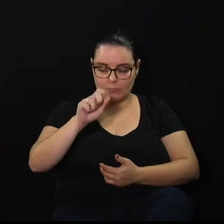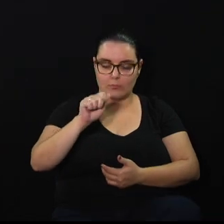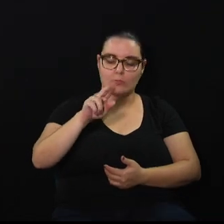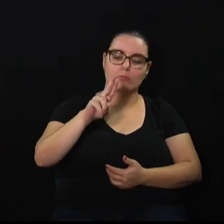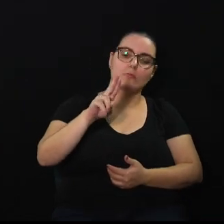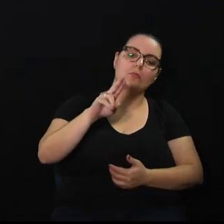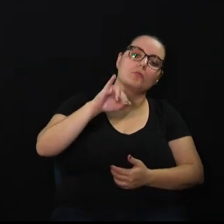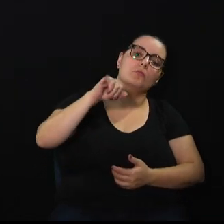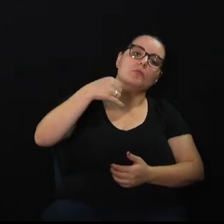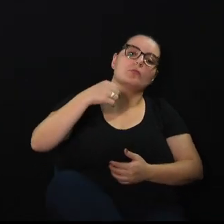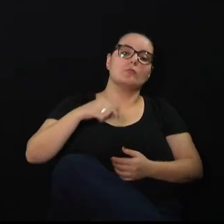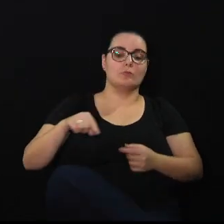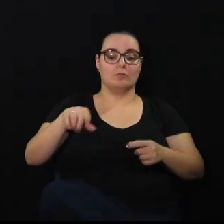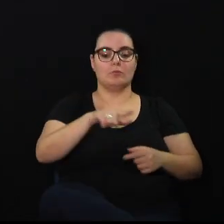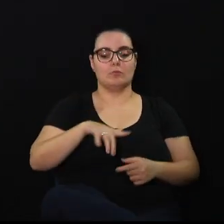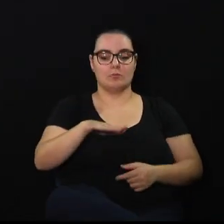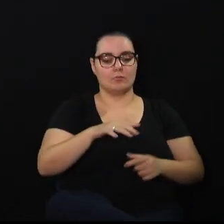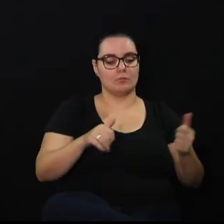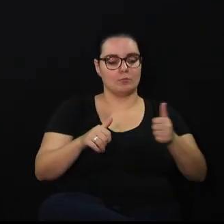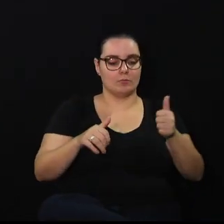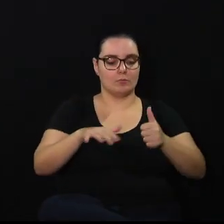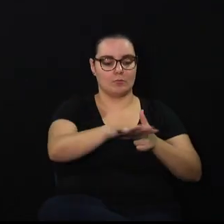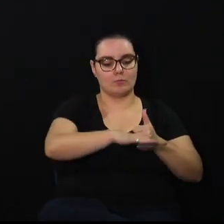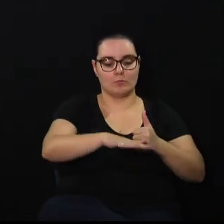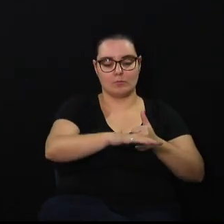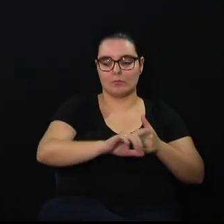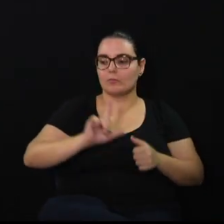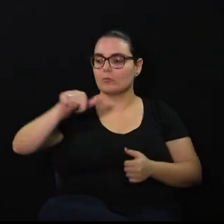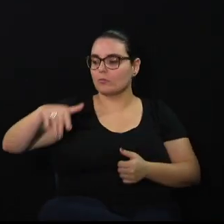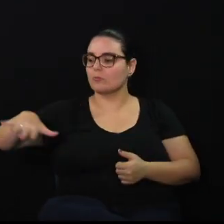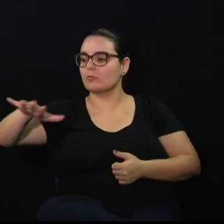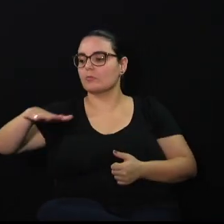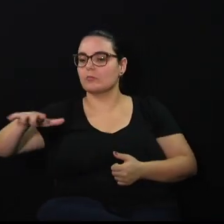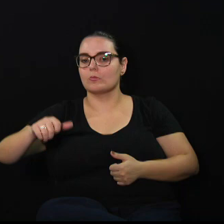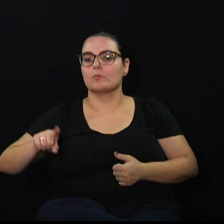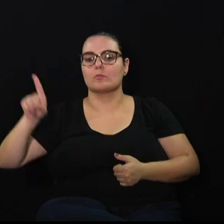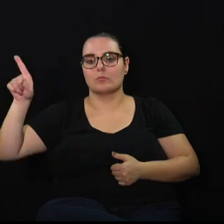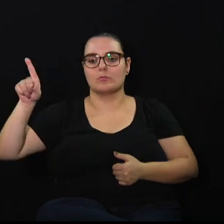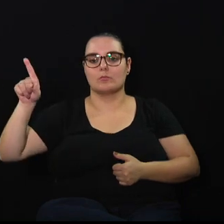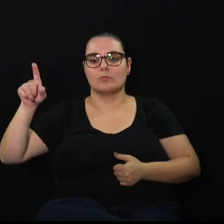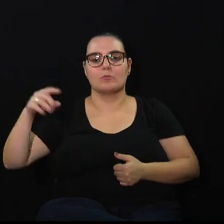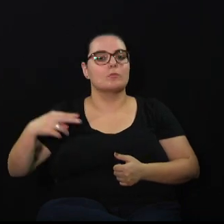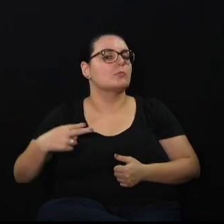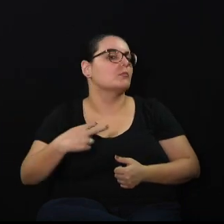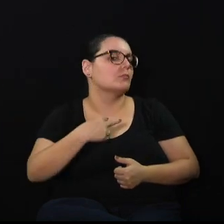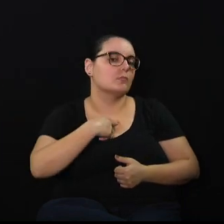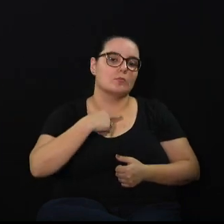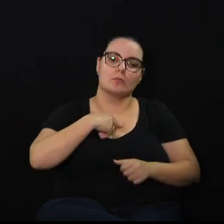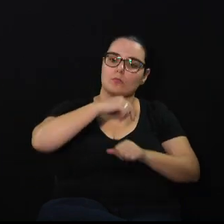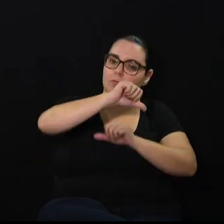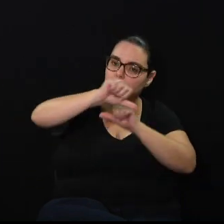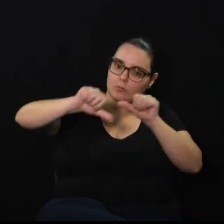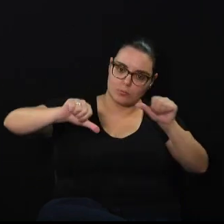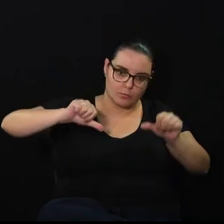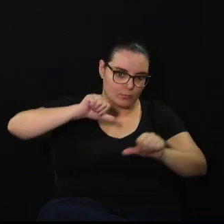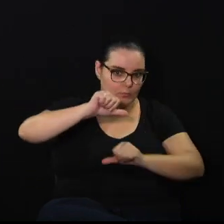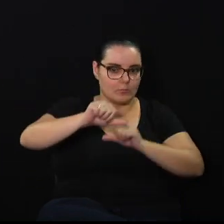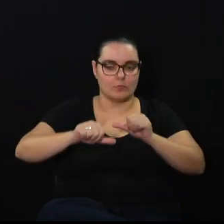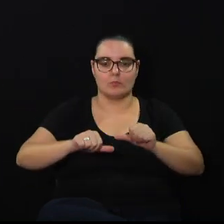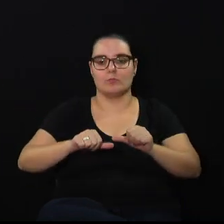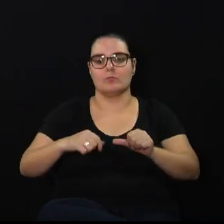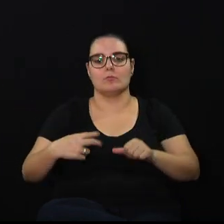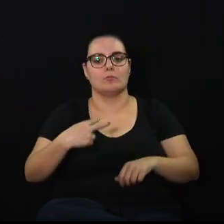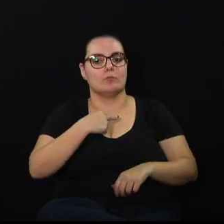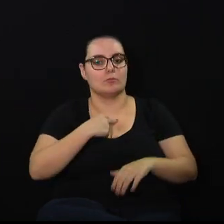instância foi apreciado no tribunal foi confirmado não pode mais ser modificado não pode haver mais